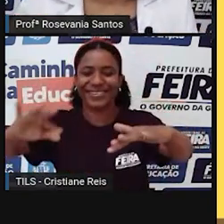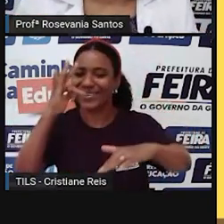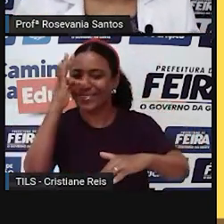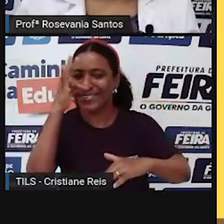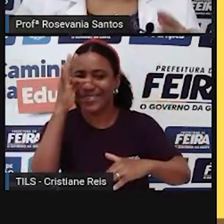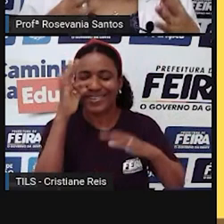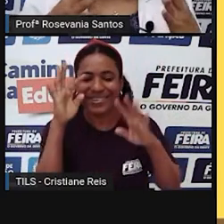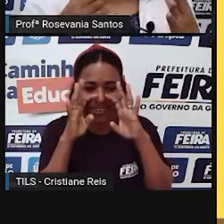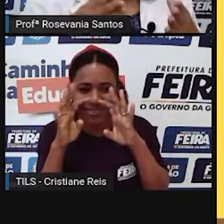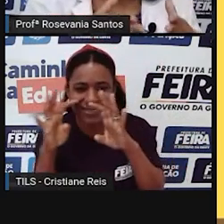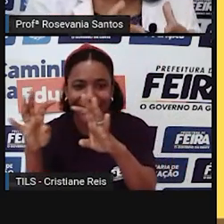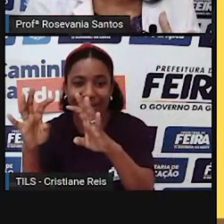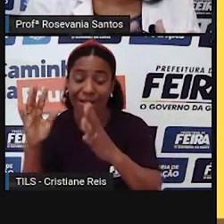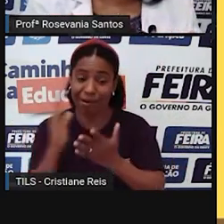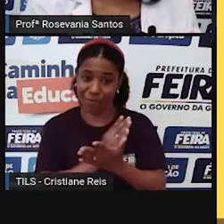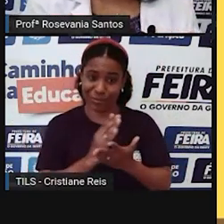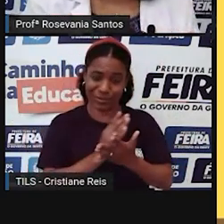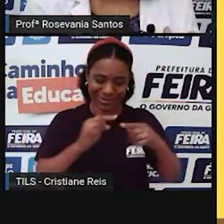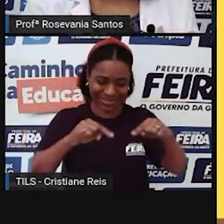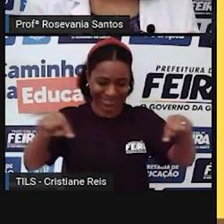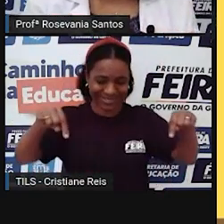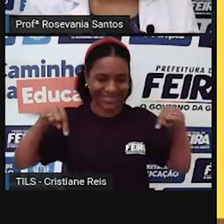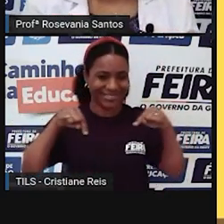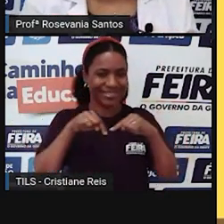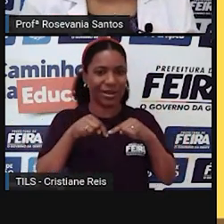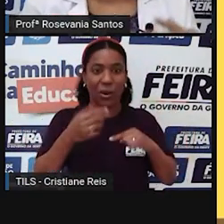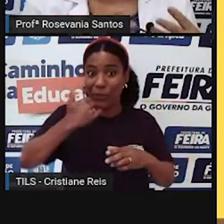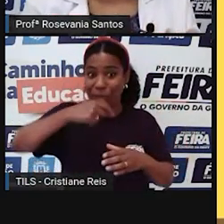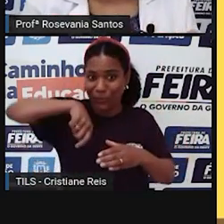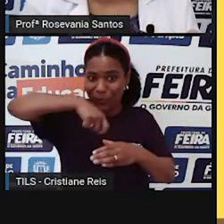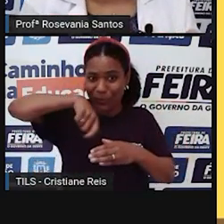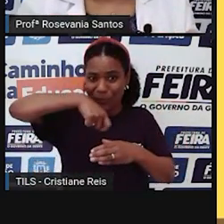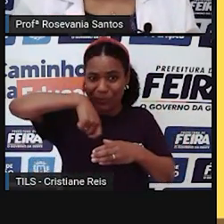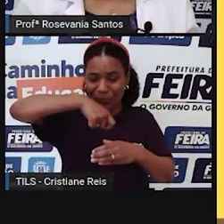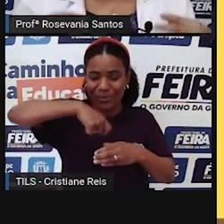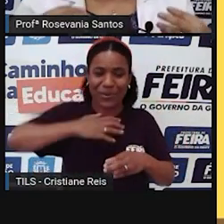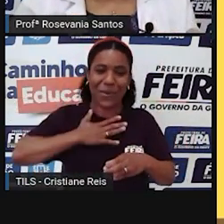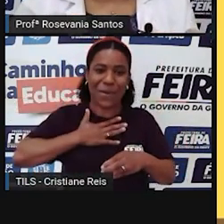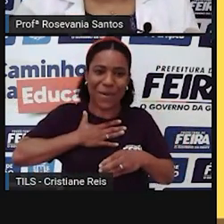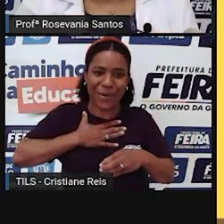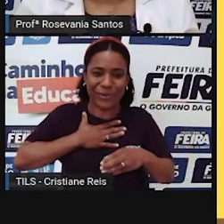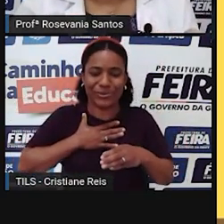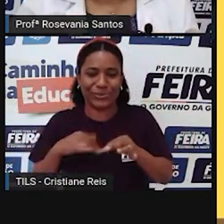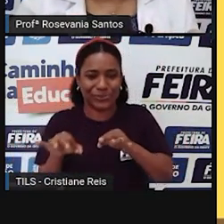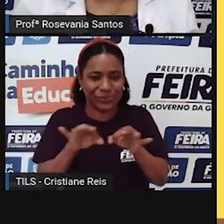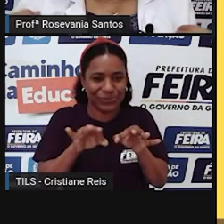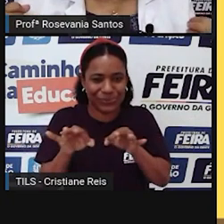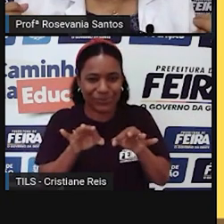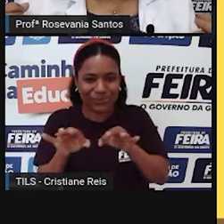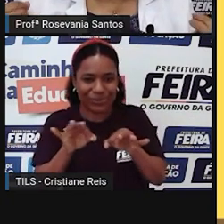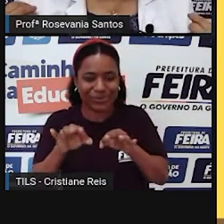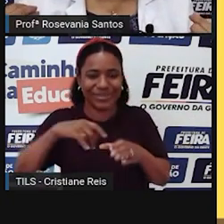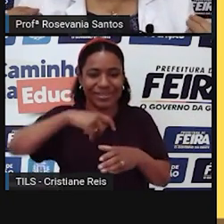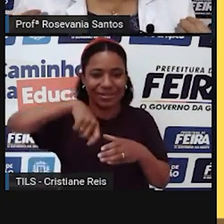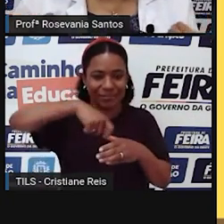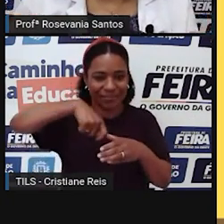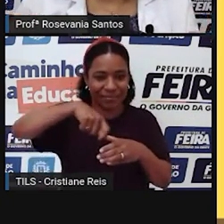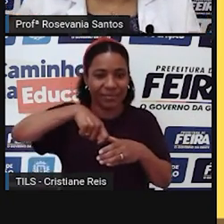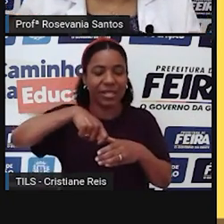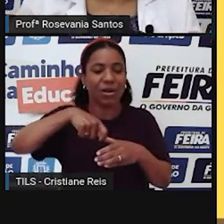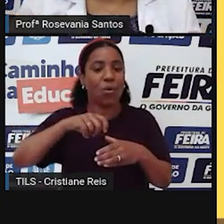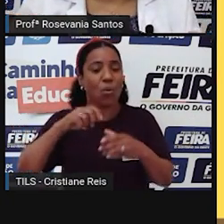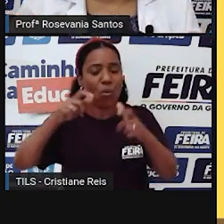Não importa, mas é aquele lugar ali que traz para você recordação, que traz para você